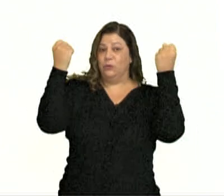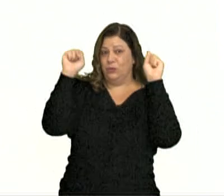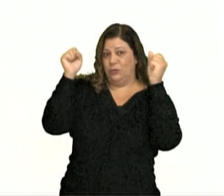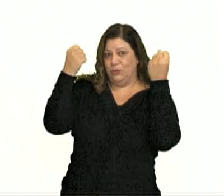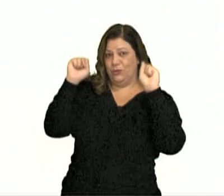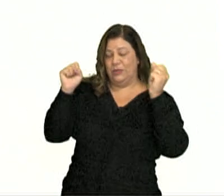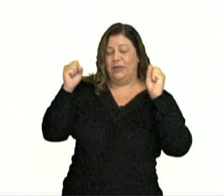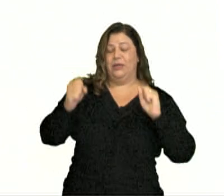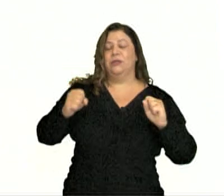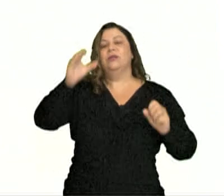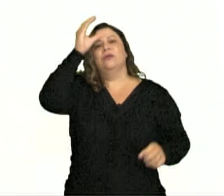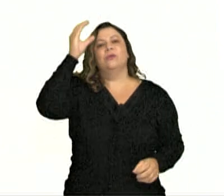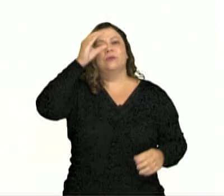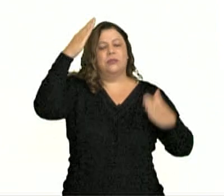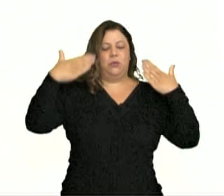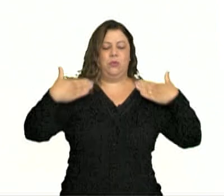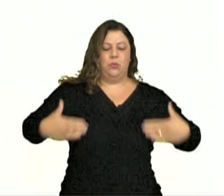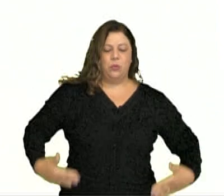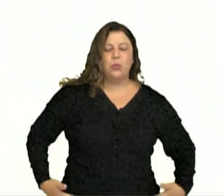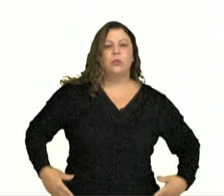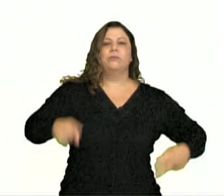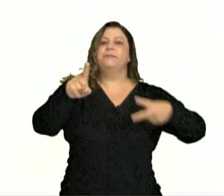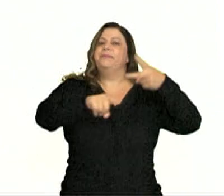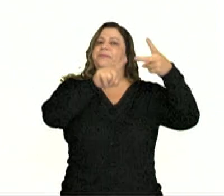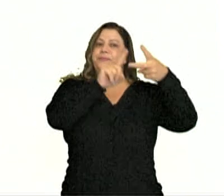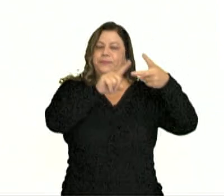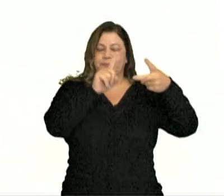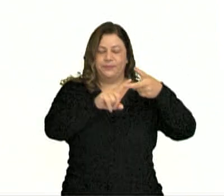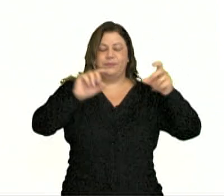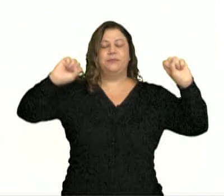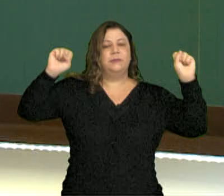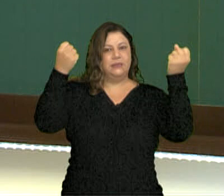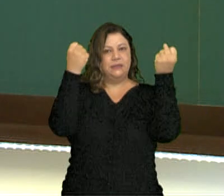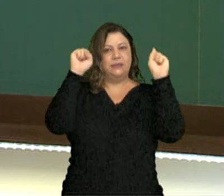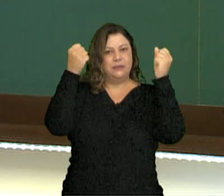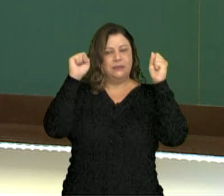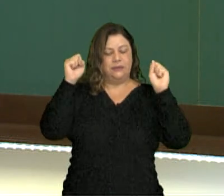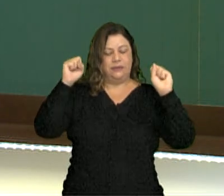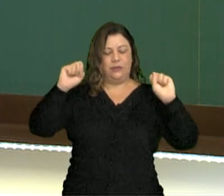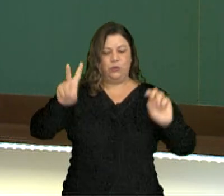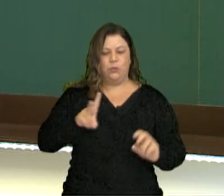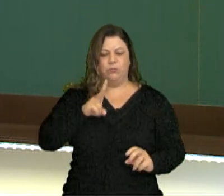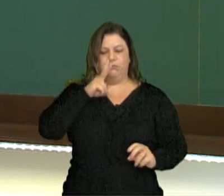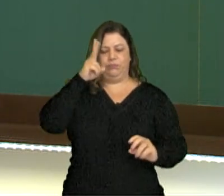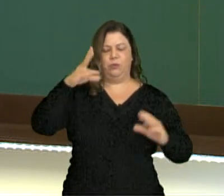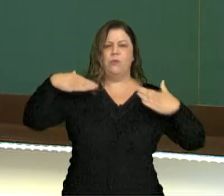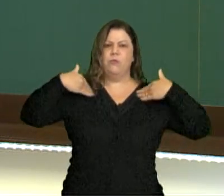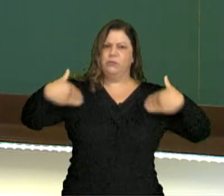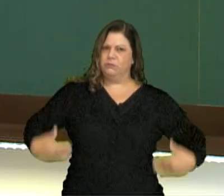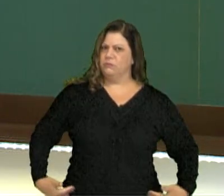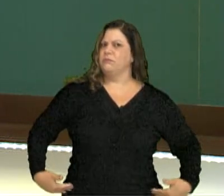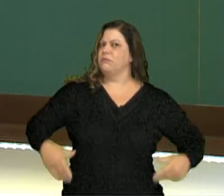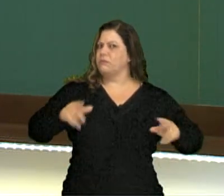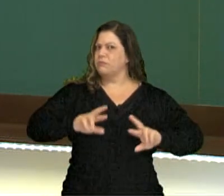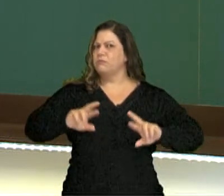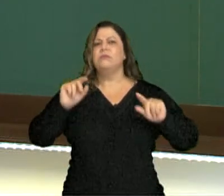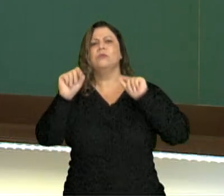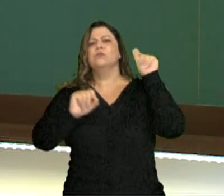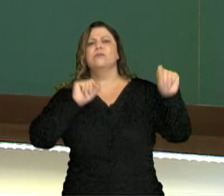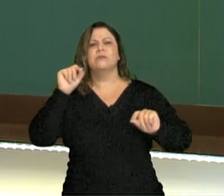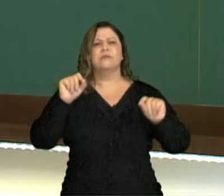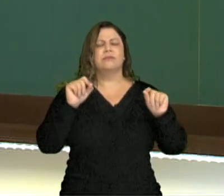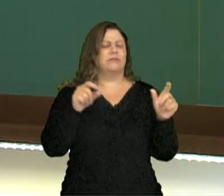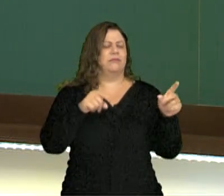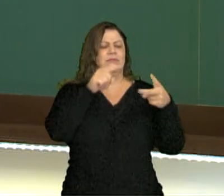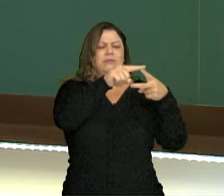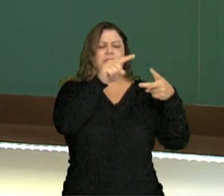conscientização corporal e a ginástica de condicionamento físico. Será que conscientização corporal e condicionamento físico são